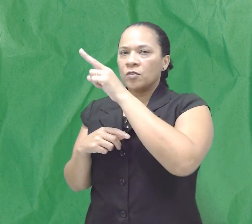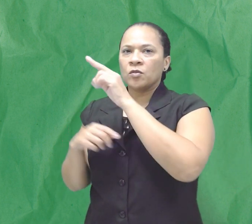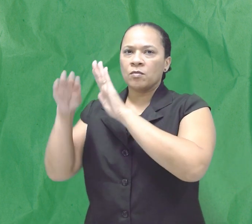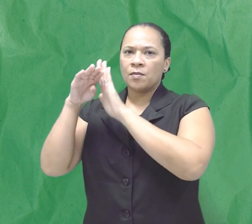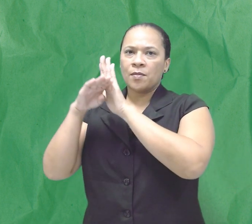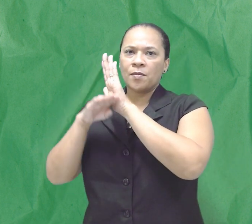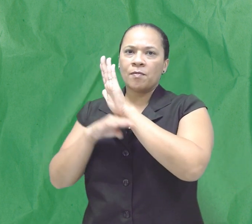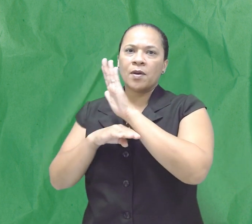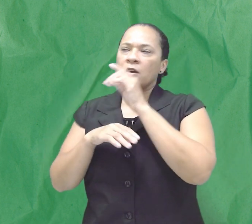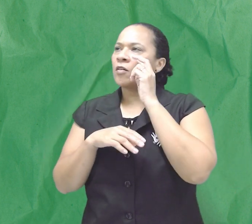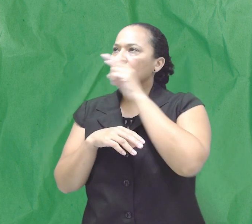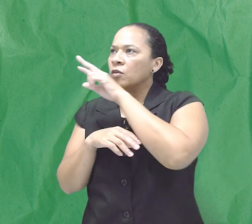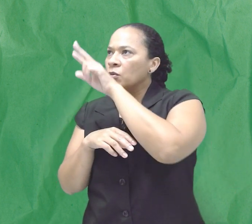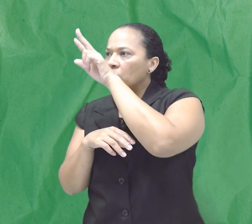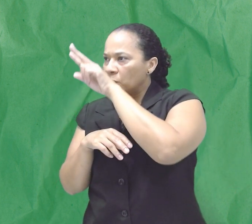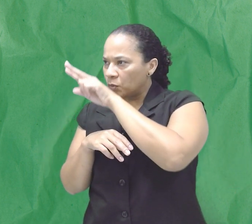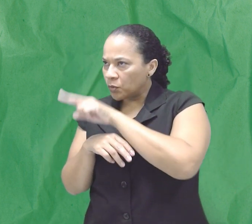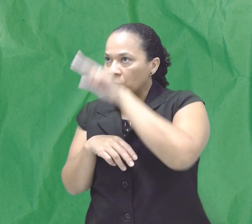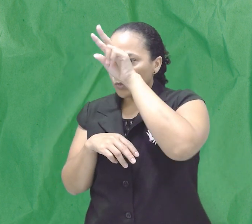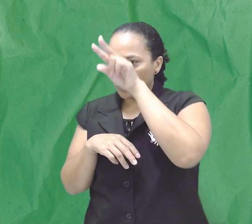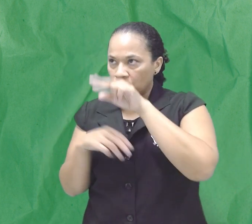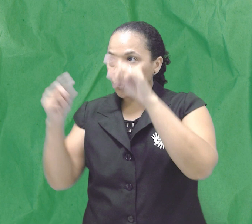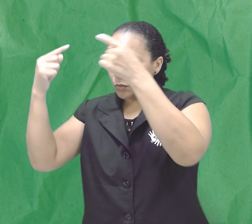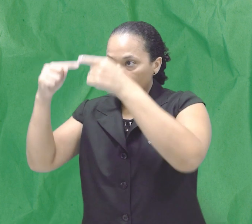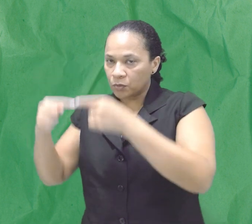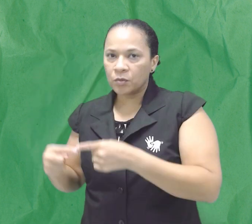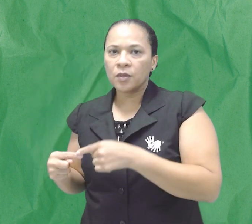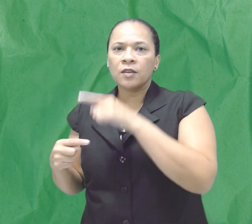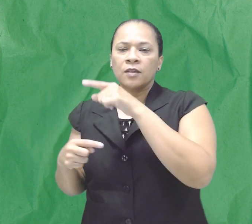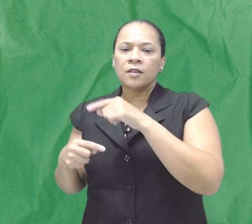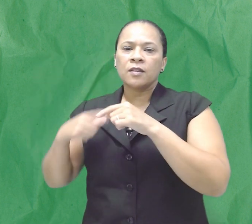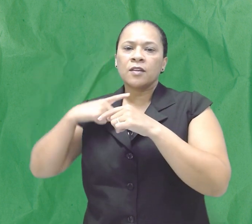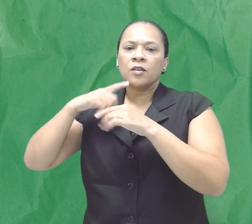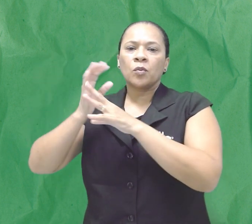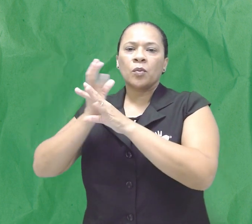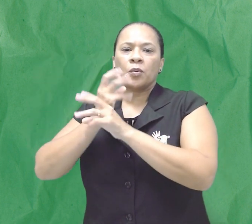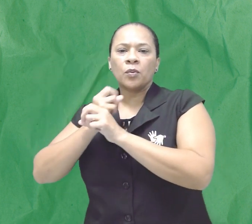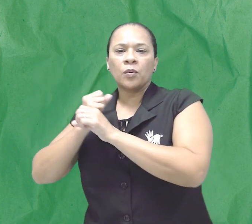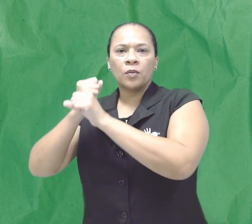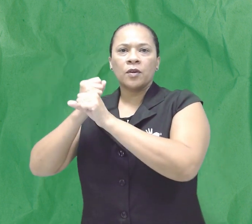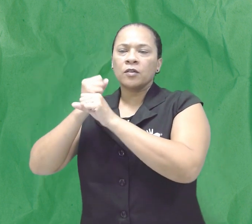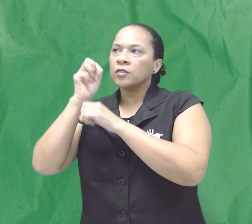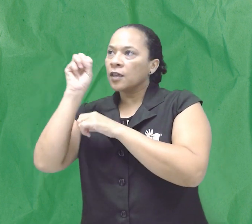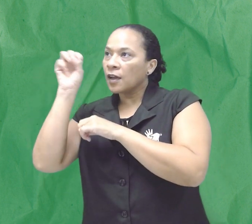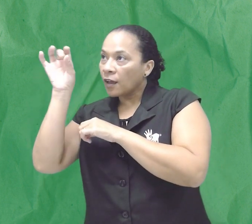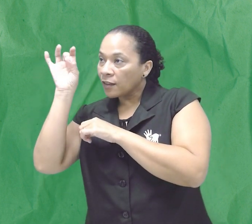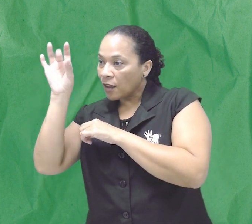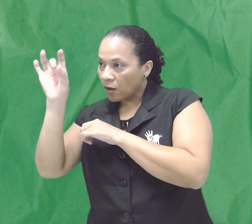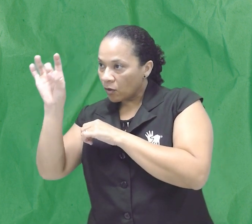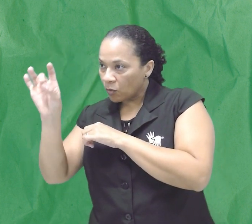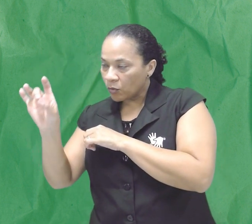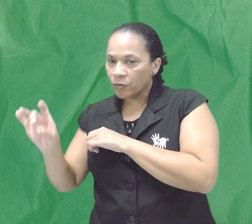com outros possíveis indicadores ácido-base, com a faixa de viragem de cada um